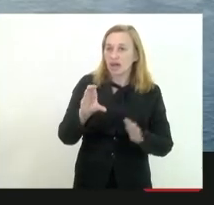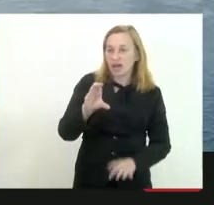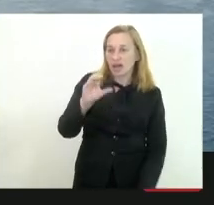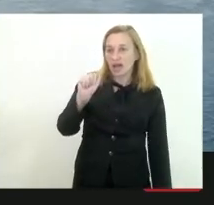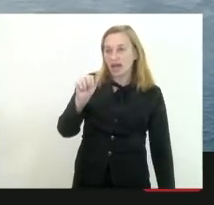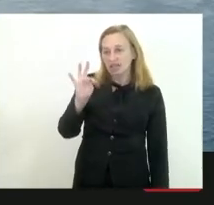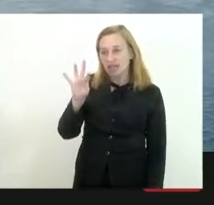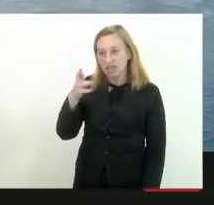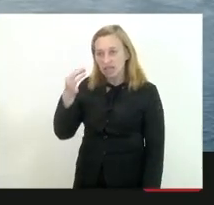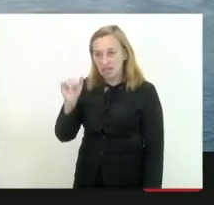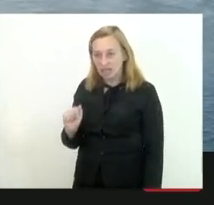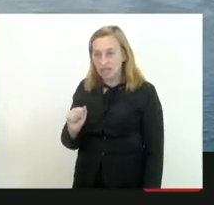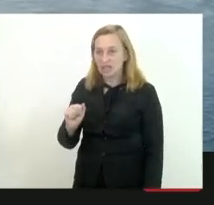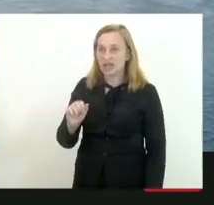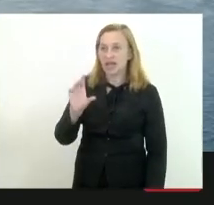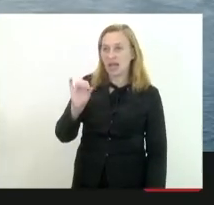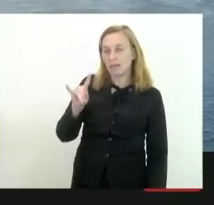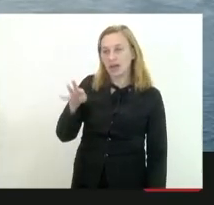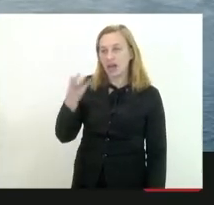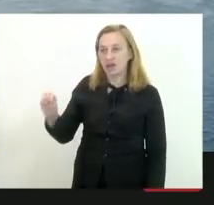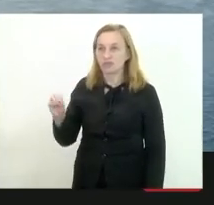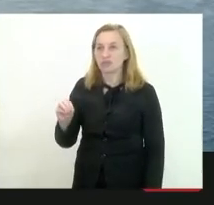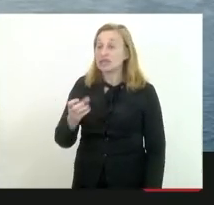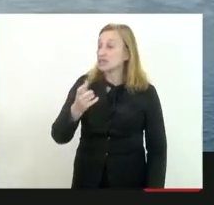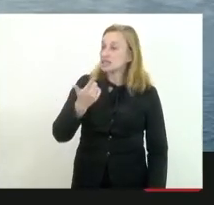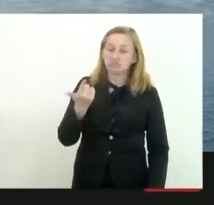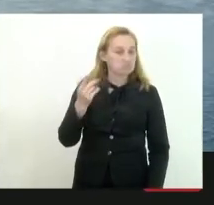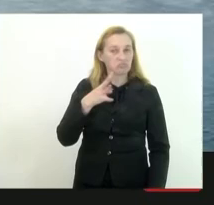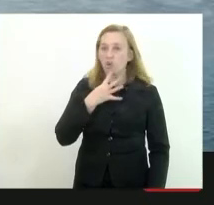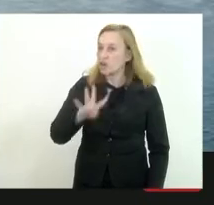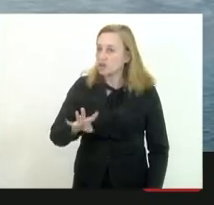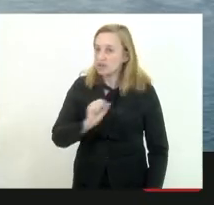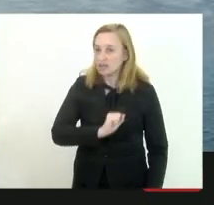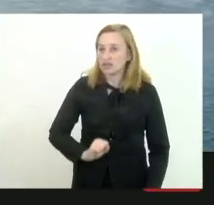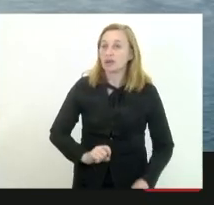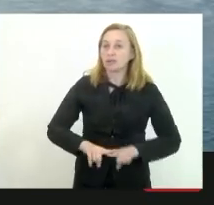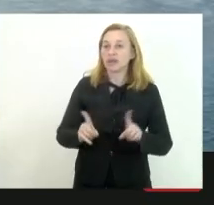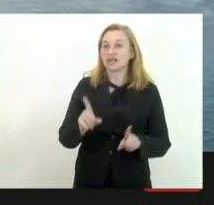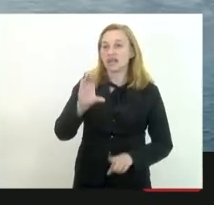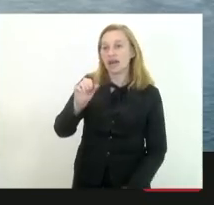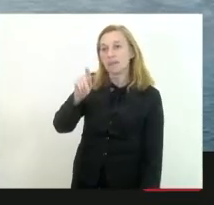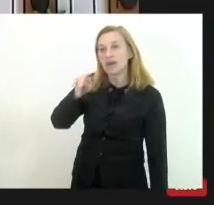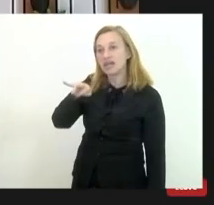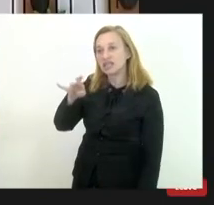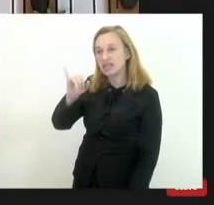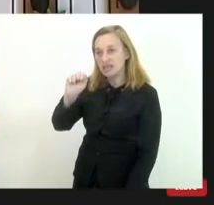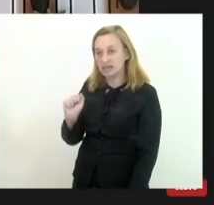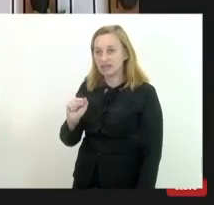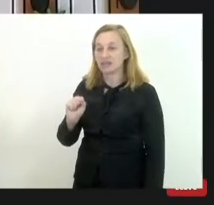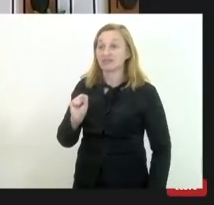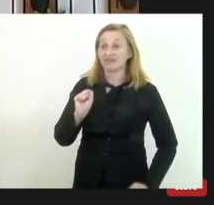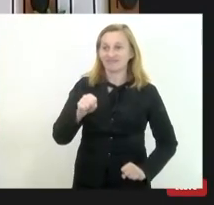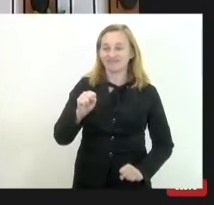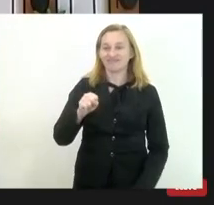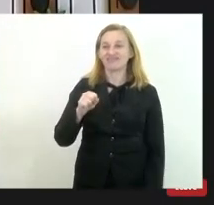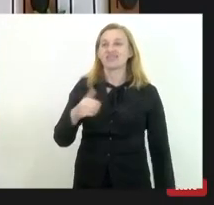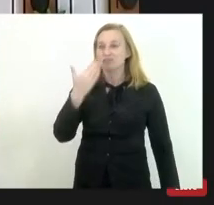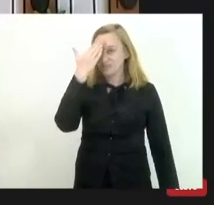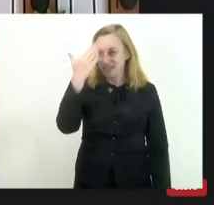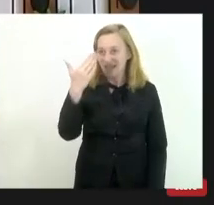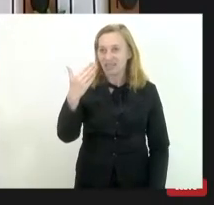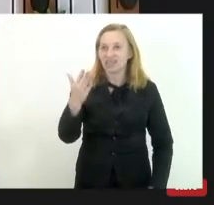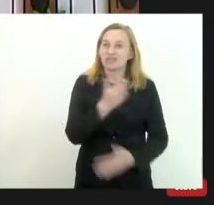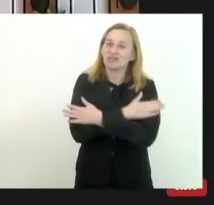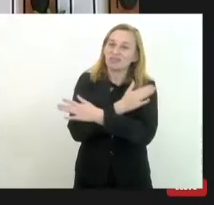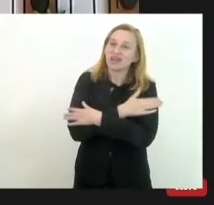não te reconhece como sacerdote, te reconhecerão como capelão. Seja muito bem-vinda à nossa capelania. Obrigada, um